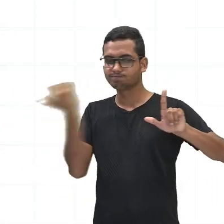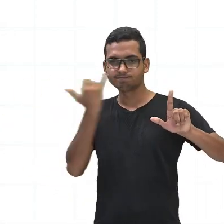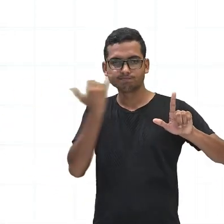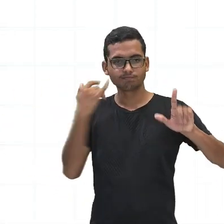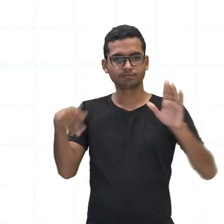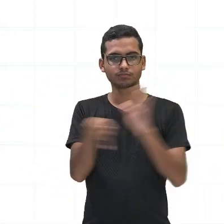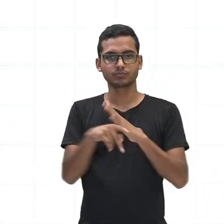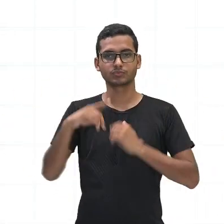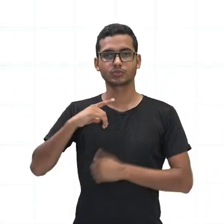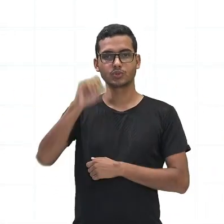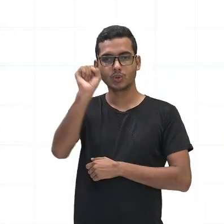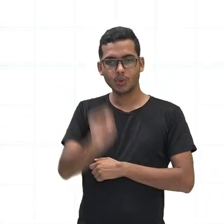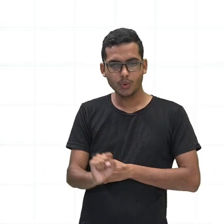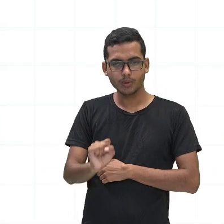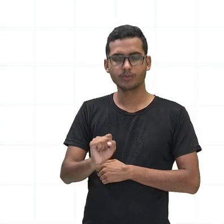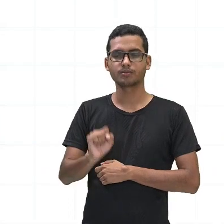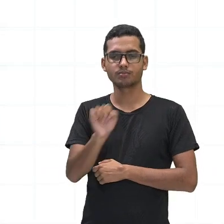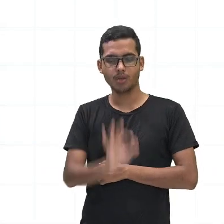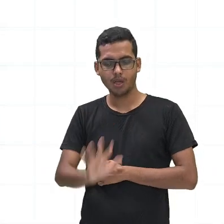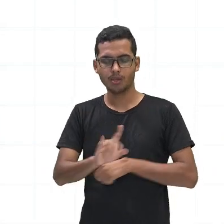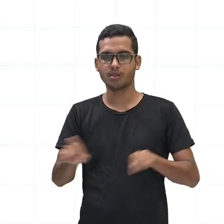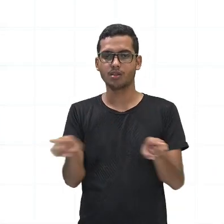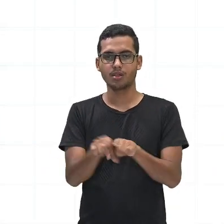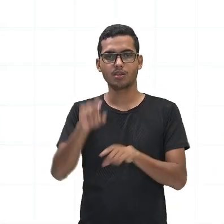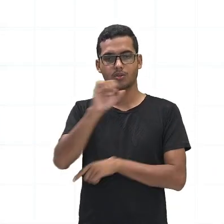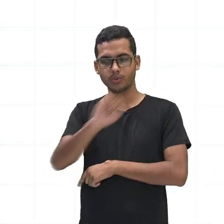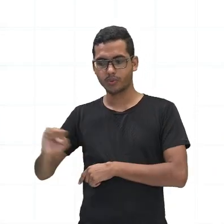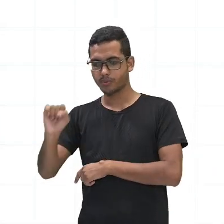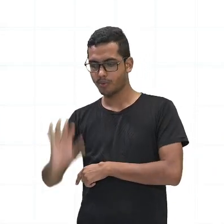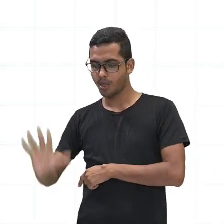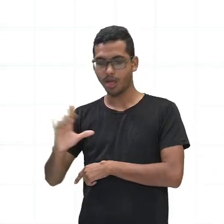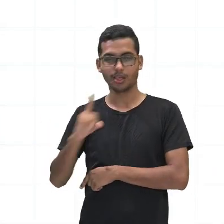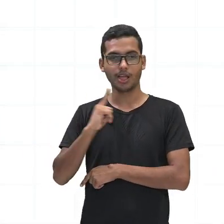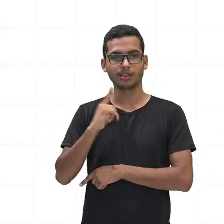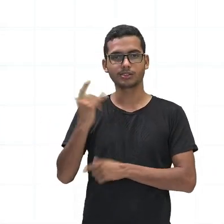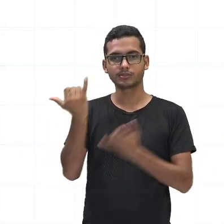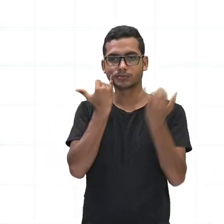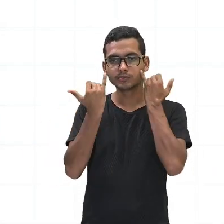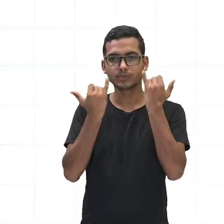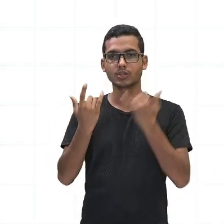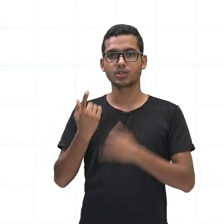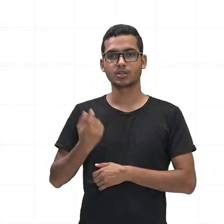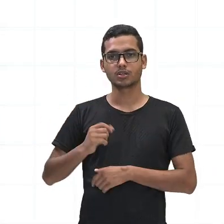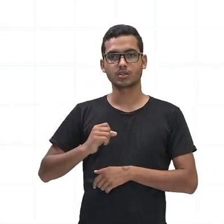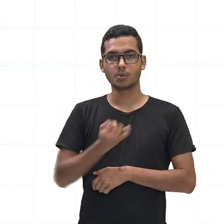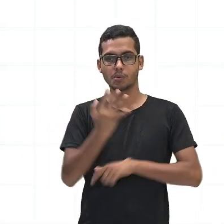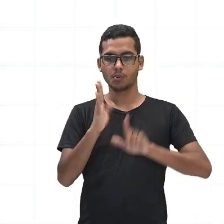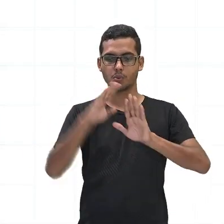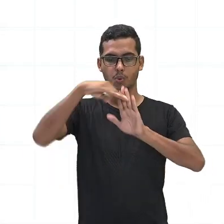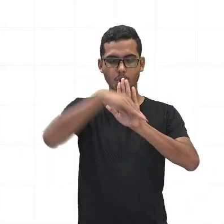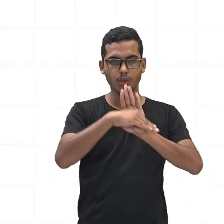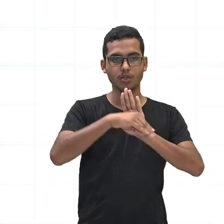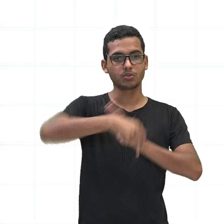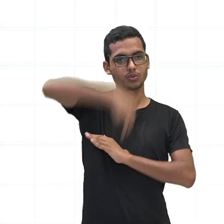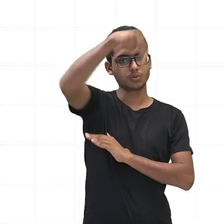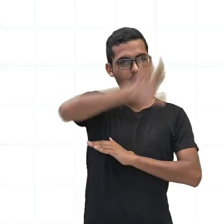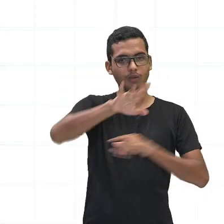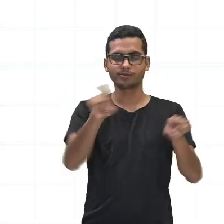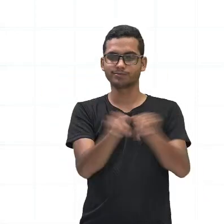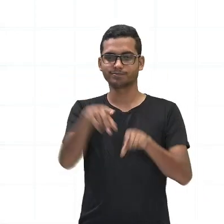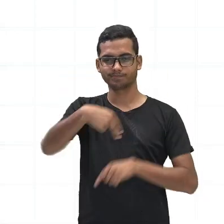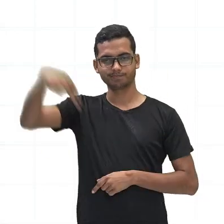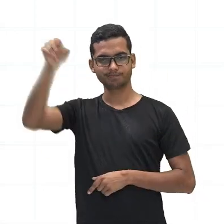sul, sudeste, e aí nós temos os menores índices, né, na região norte e nordeste, certo?